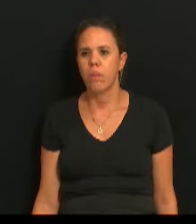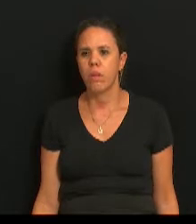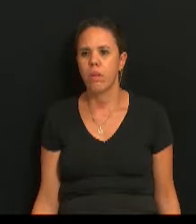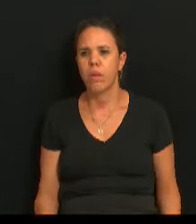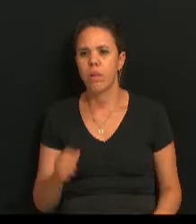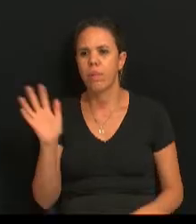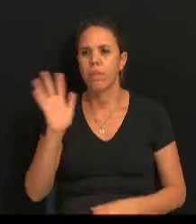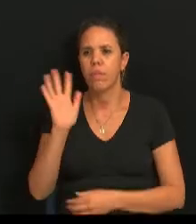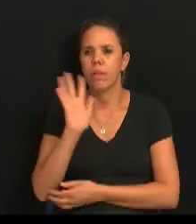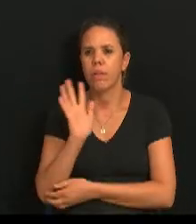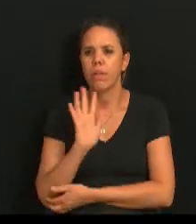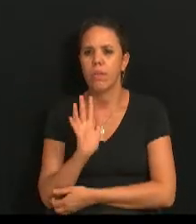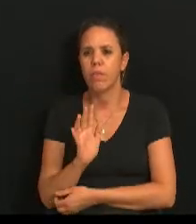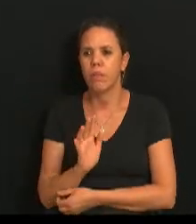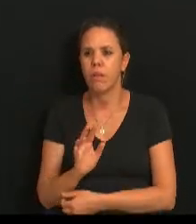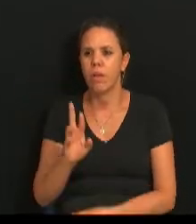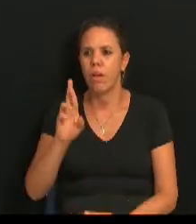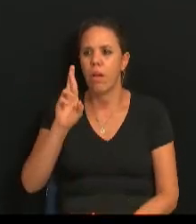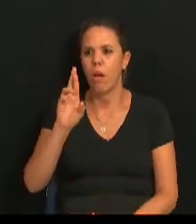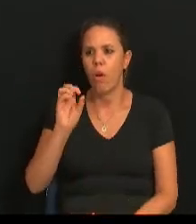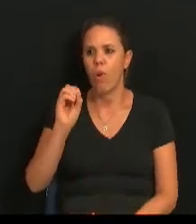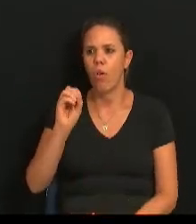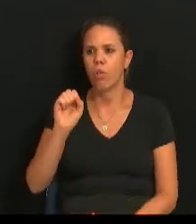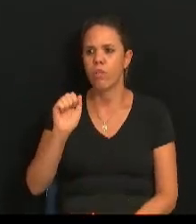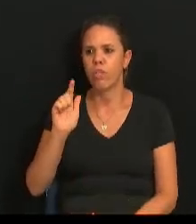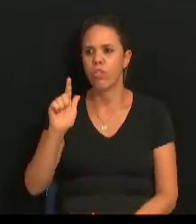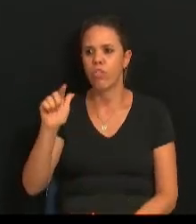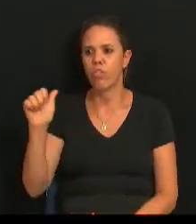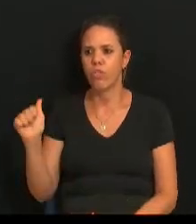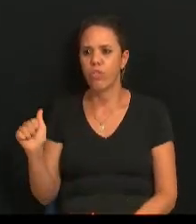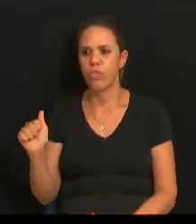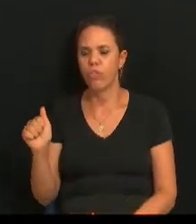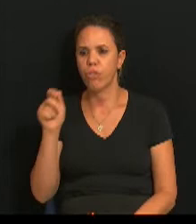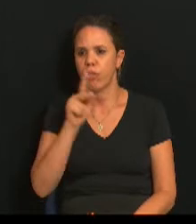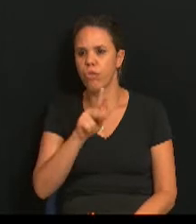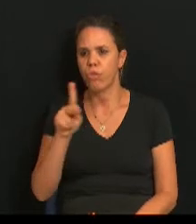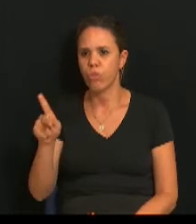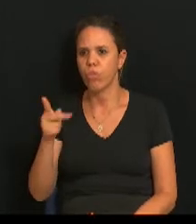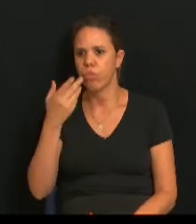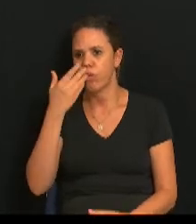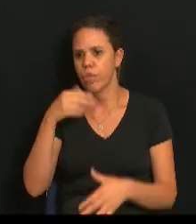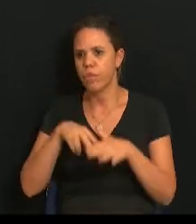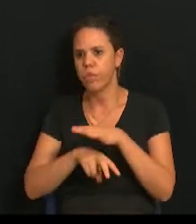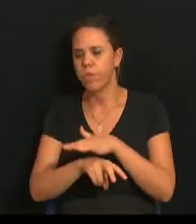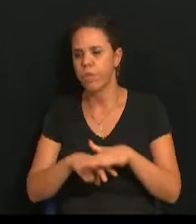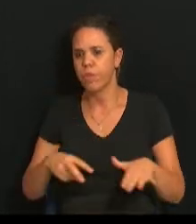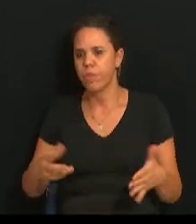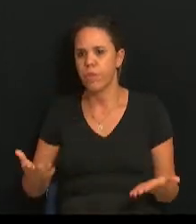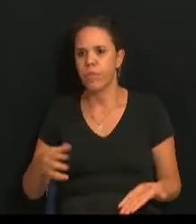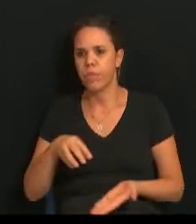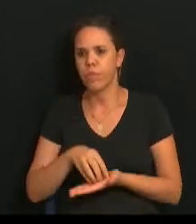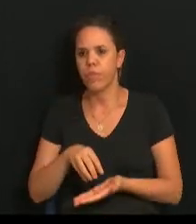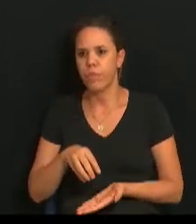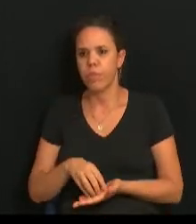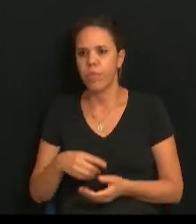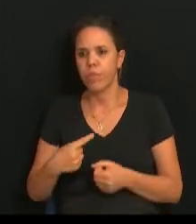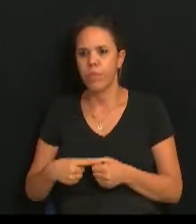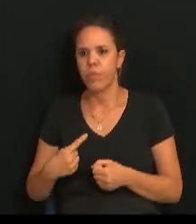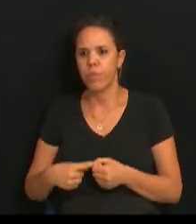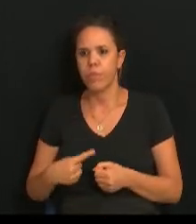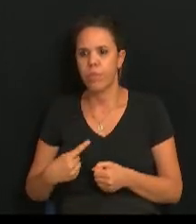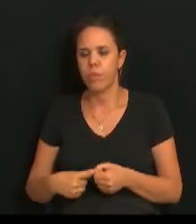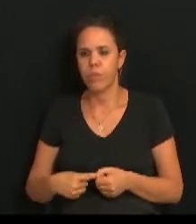Olá, eu sou a Rosângela, eu sou professora de educação infantil, eu estou na rede municipal